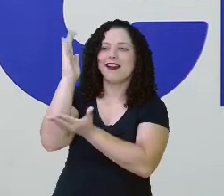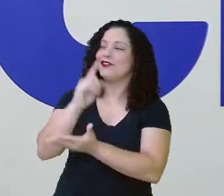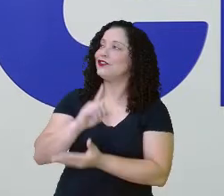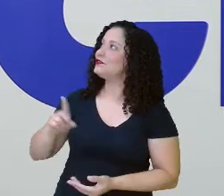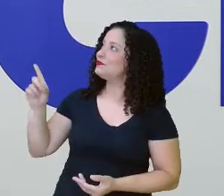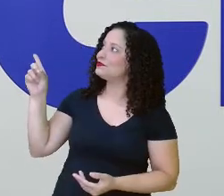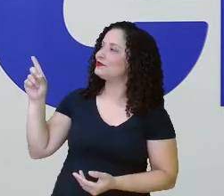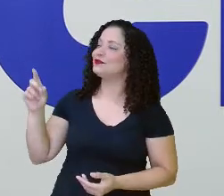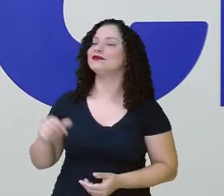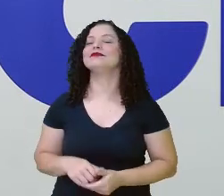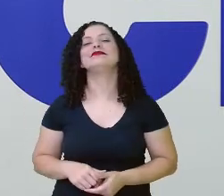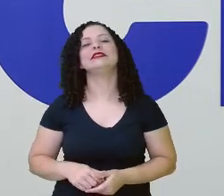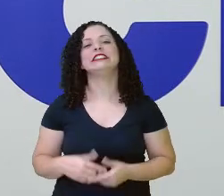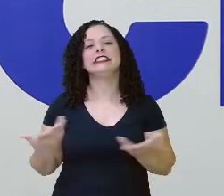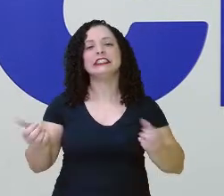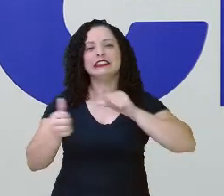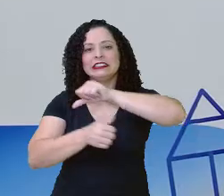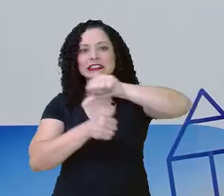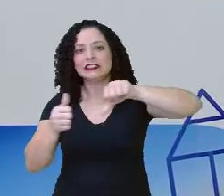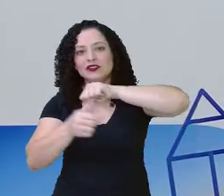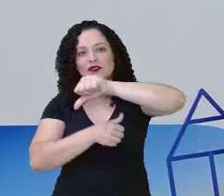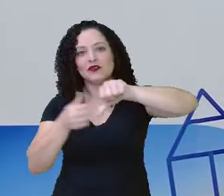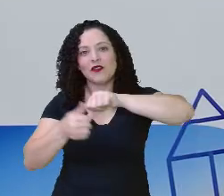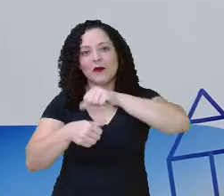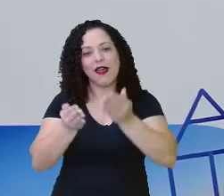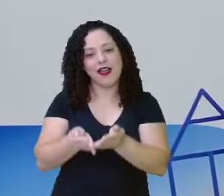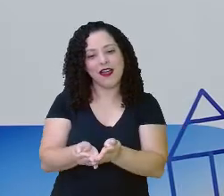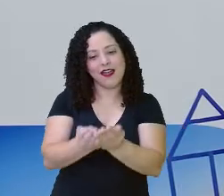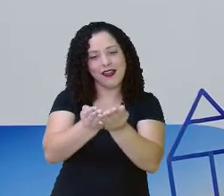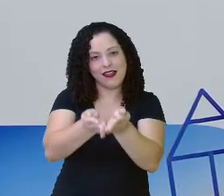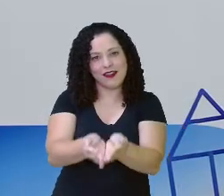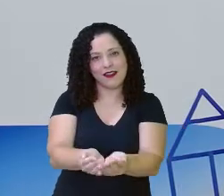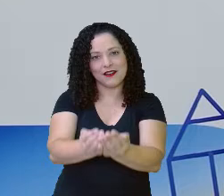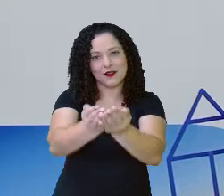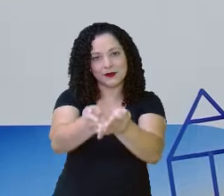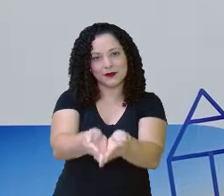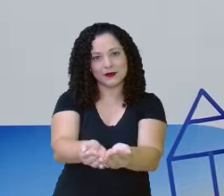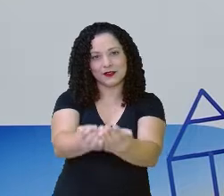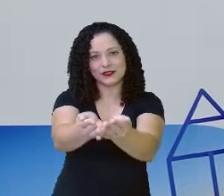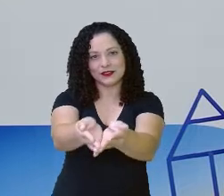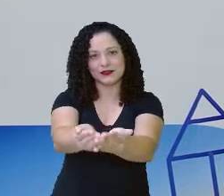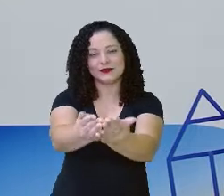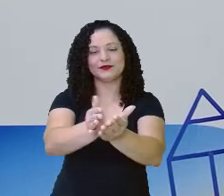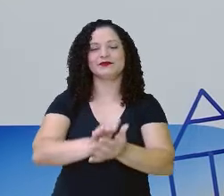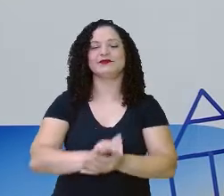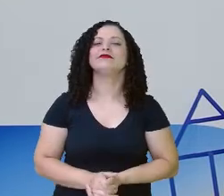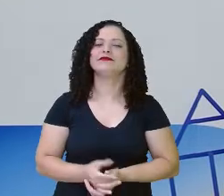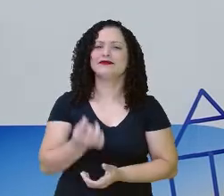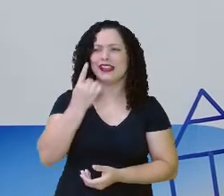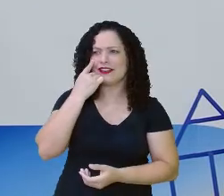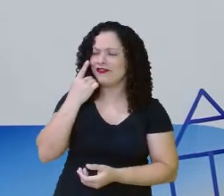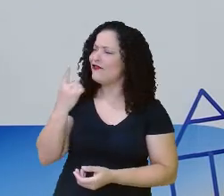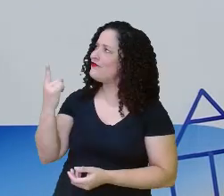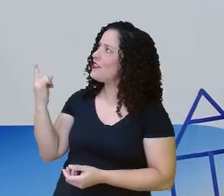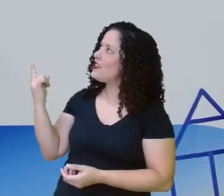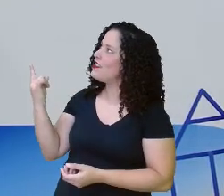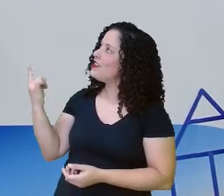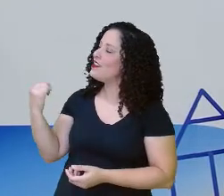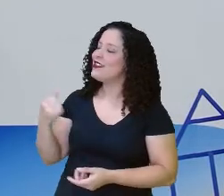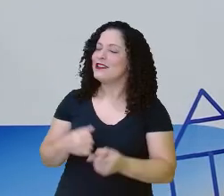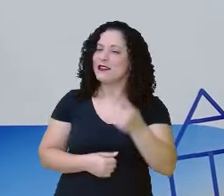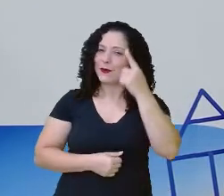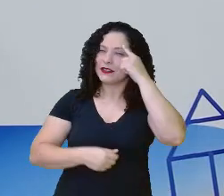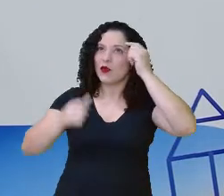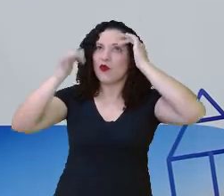mão. Já com um barco, como uma caravela, sim. Bem legal. É incrível quando a gente olha, né, para essa garrafa e a gente